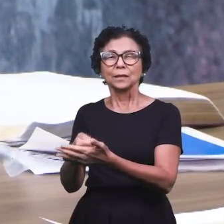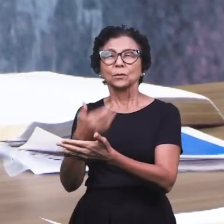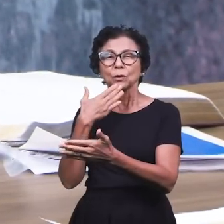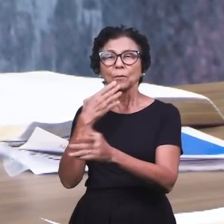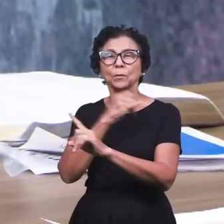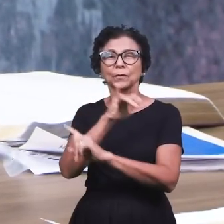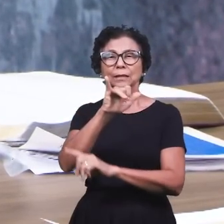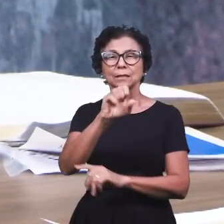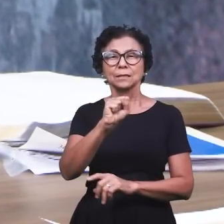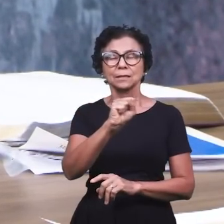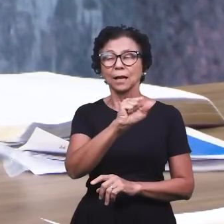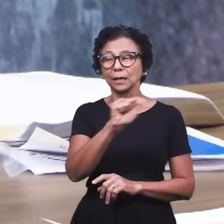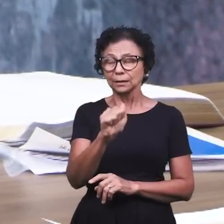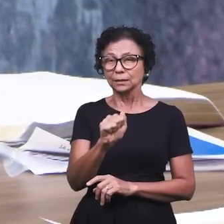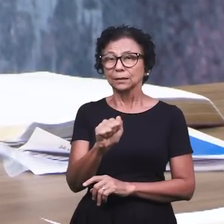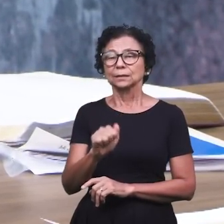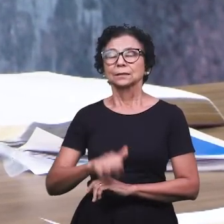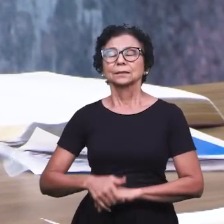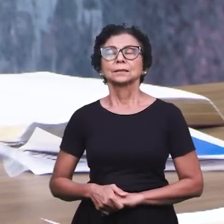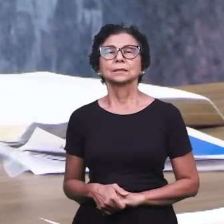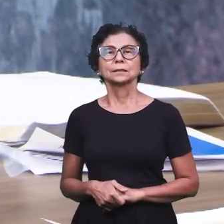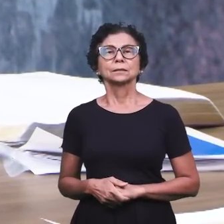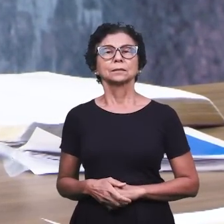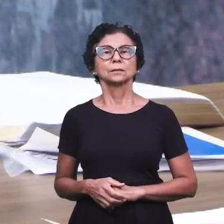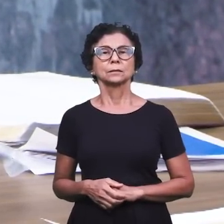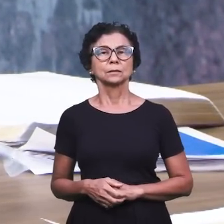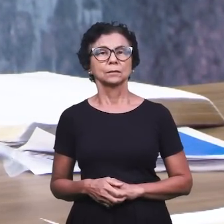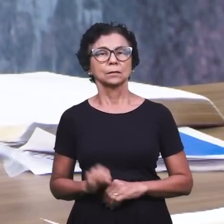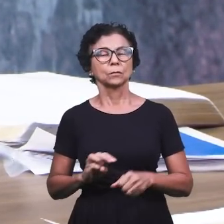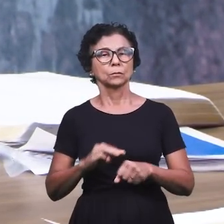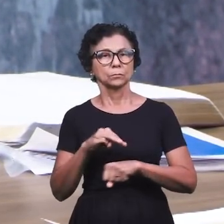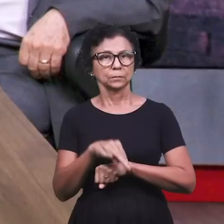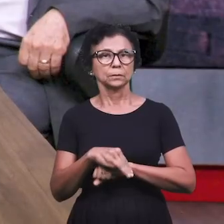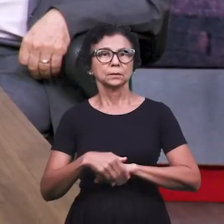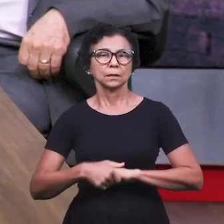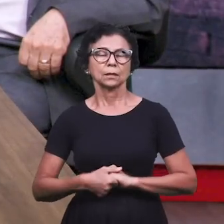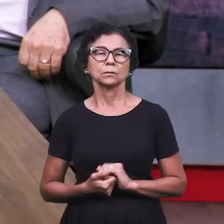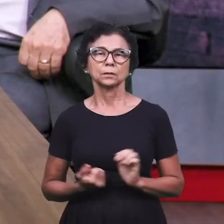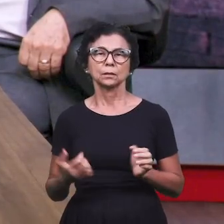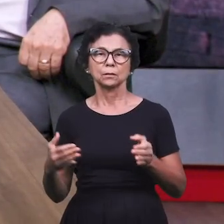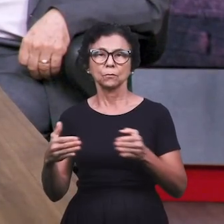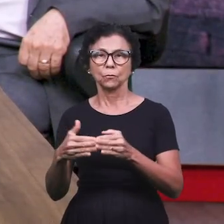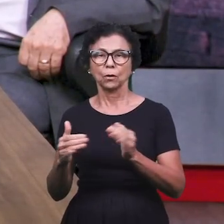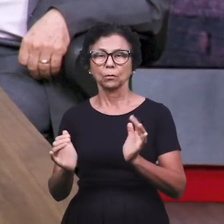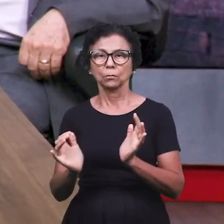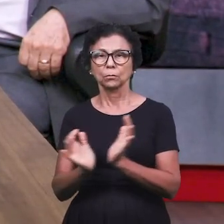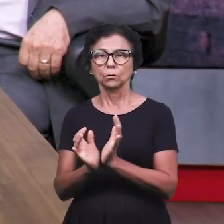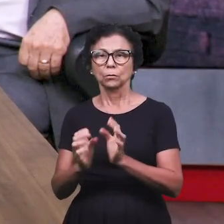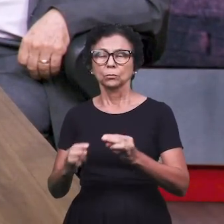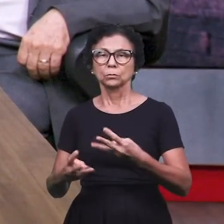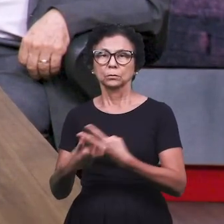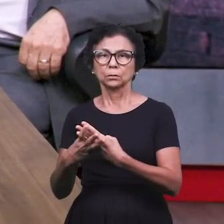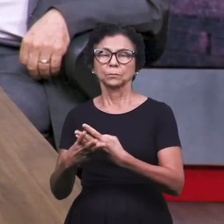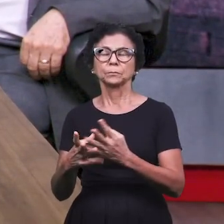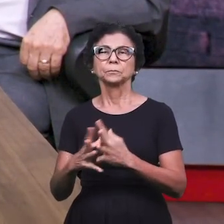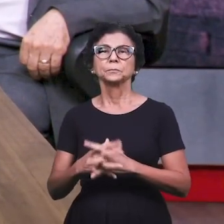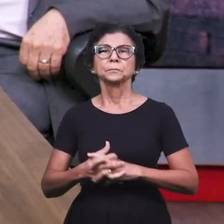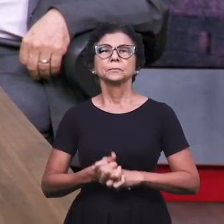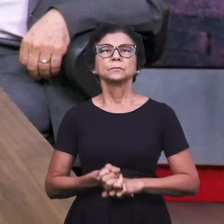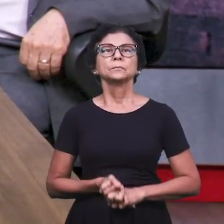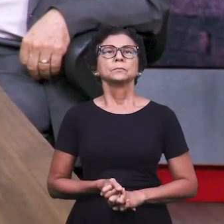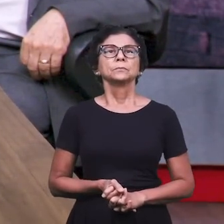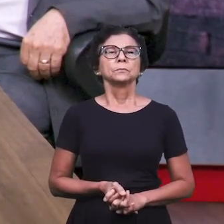Então, realmente, ele teve um ministério muito voltado ali para o povo judeu. Exatamente. Agora, veja só,